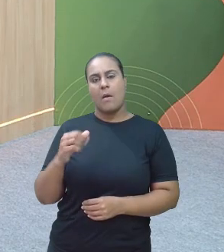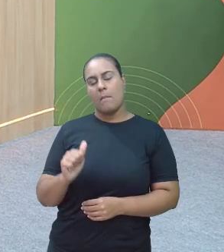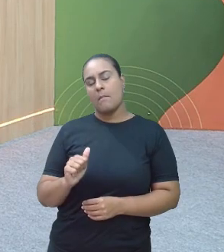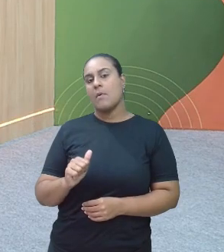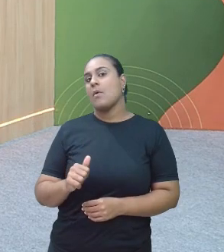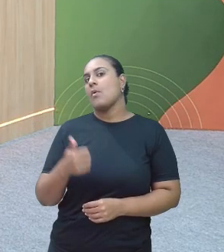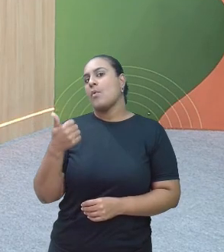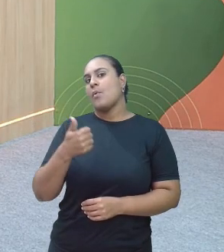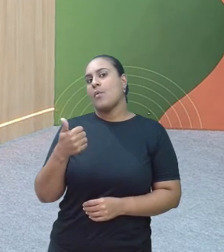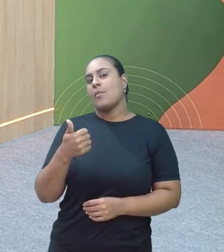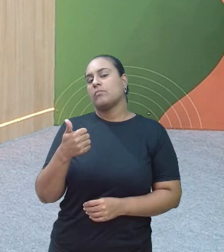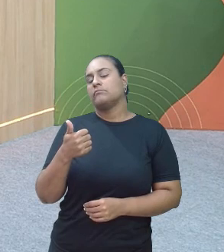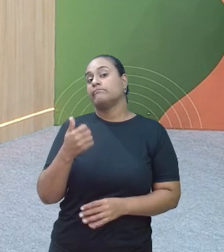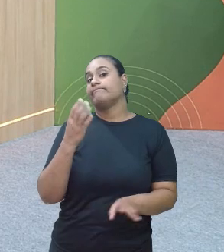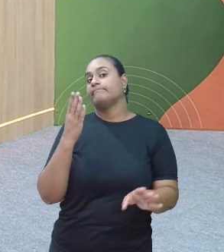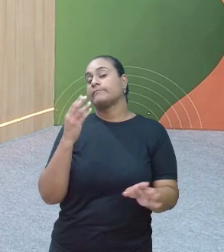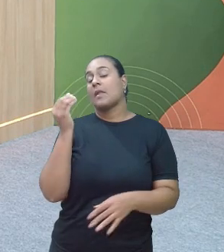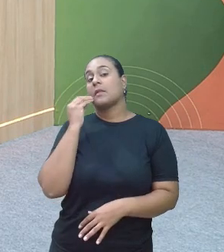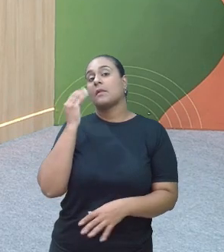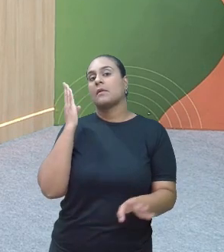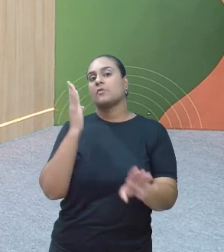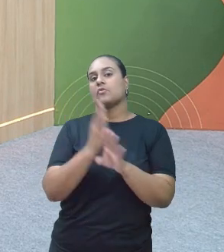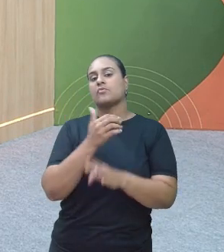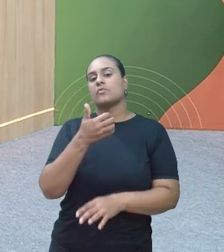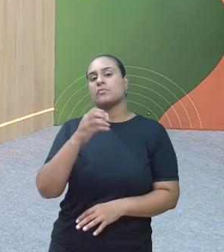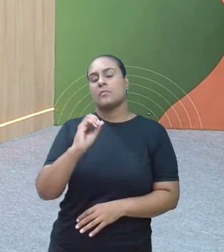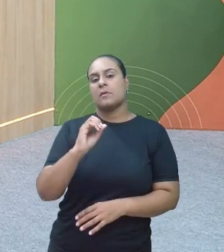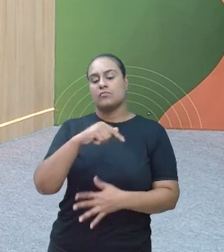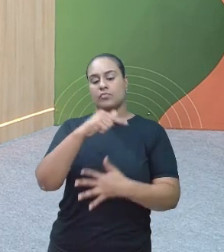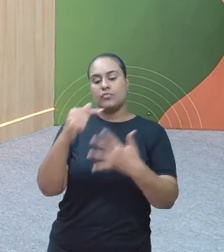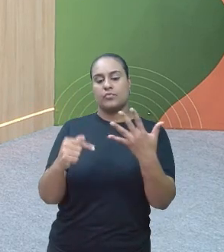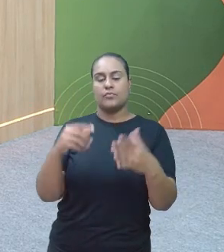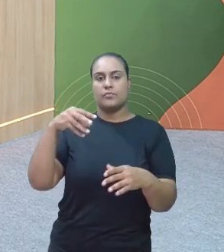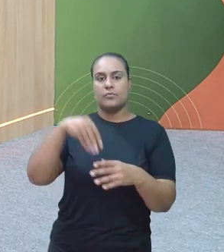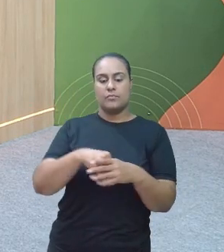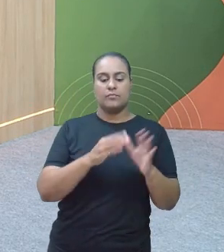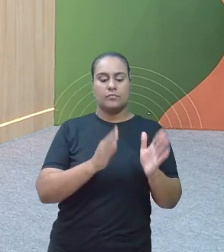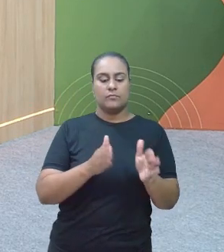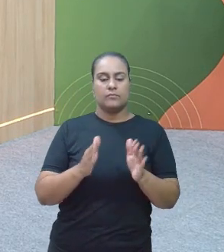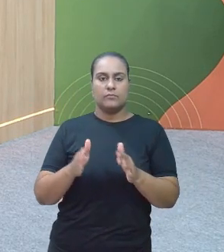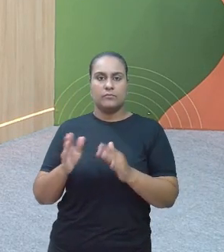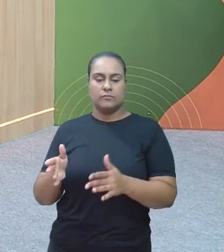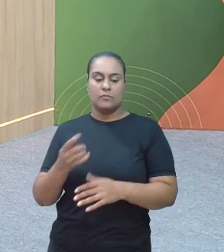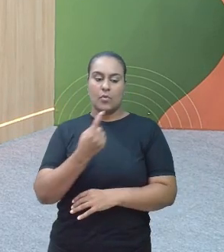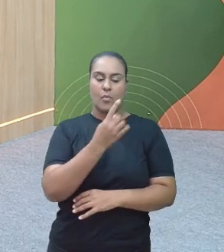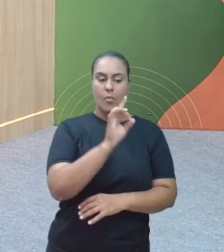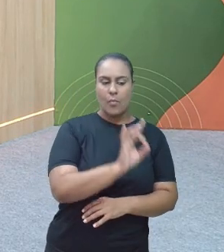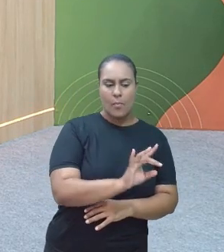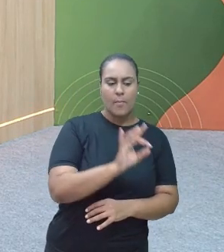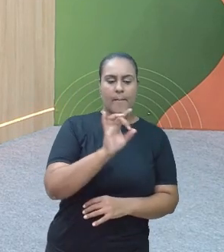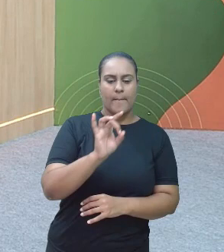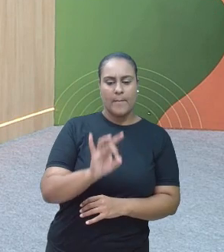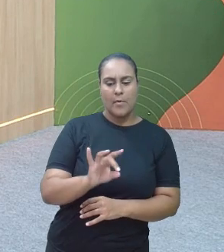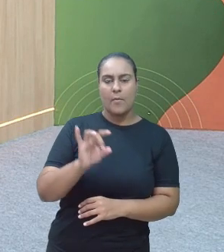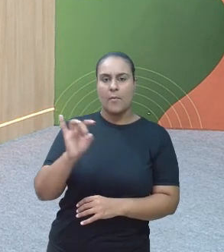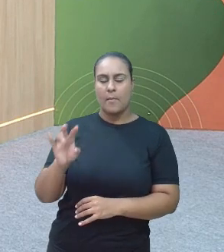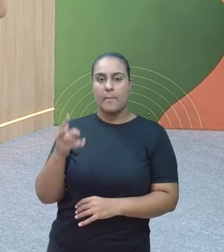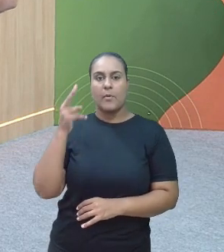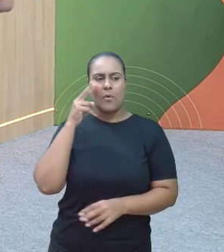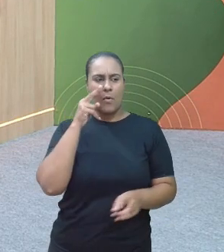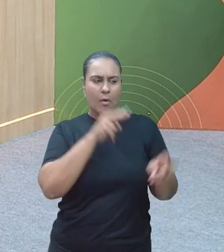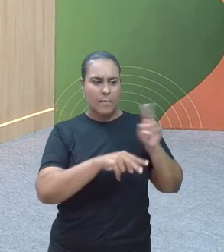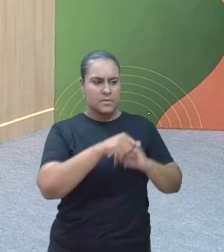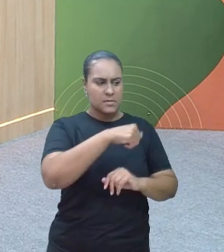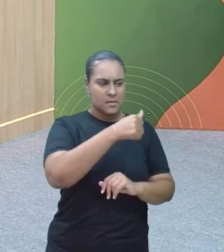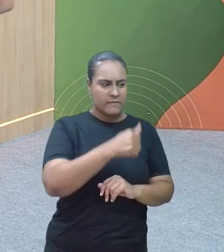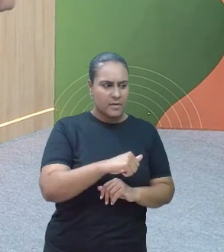vou tentar descobrir o 10º elemento dessa sequência indo de 1 por 1. Ou seja, eu vou olhar o primeiro elemento,